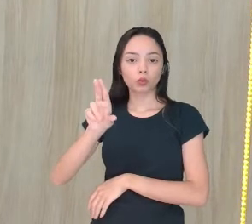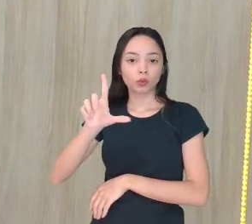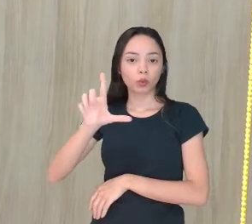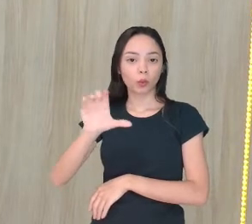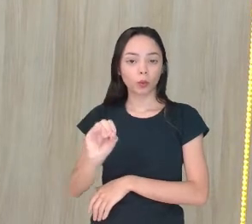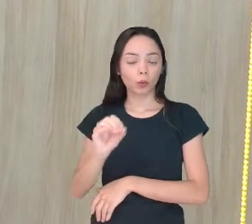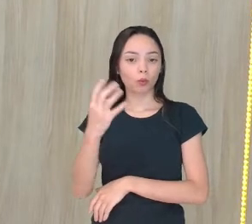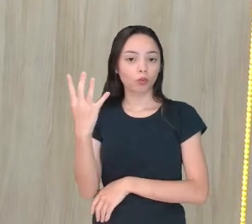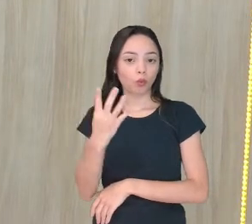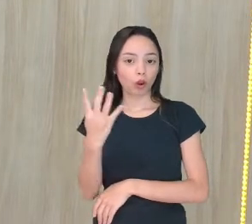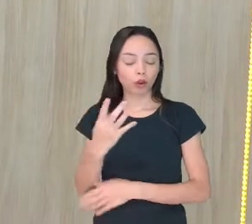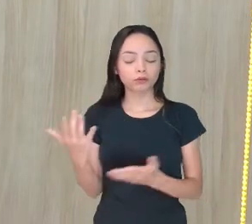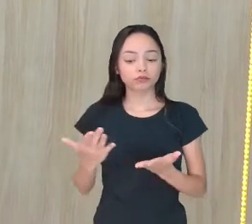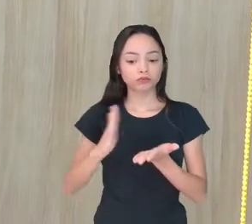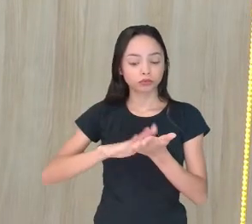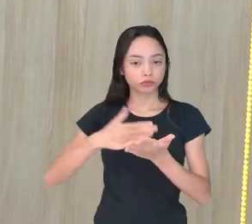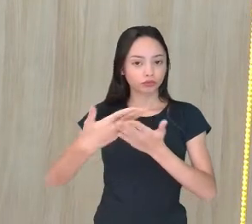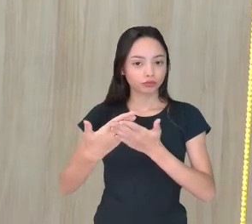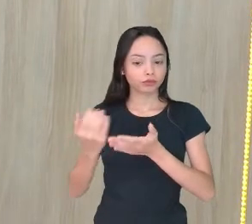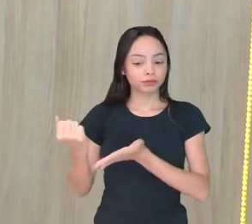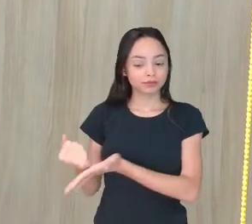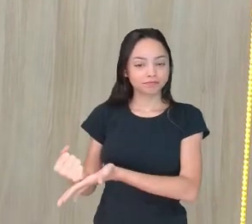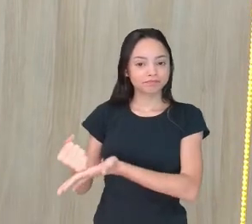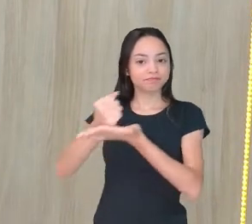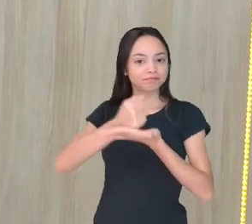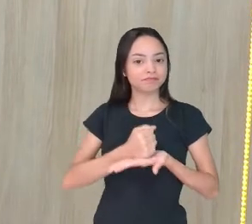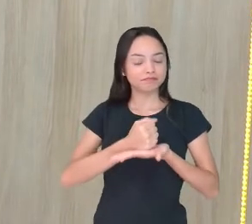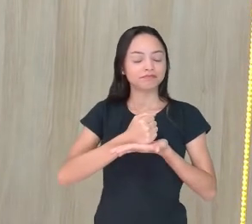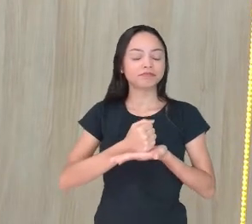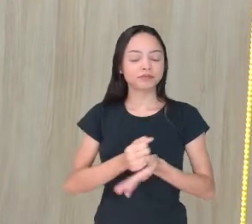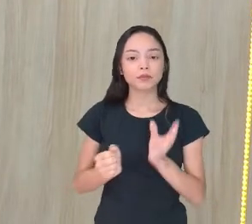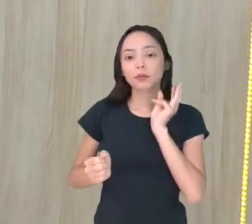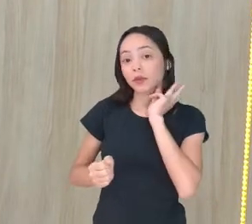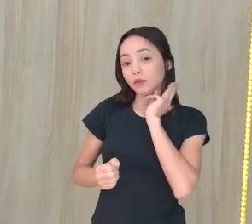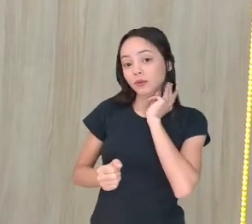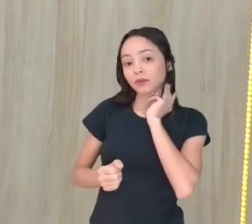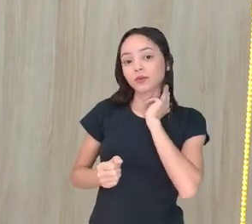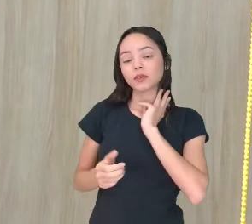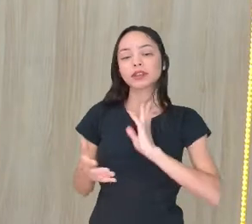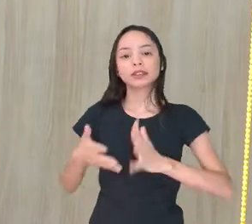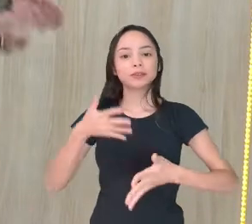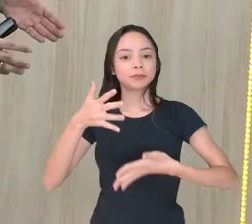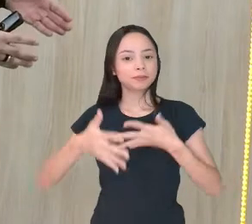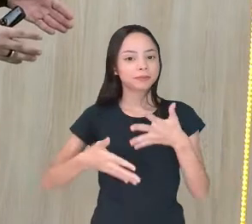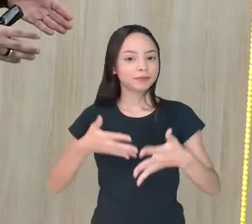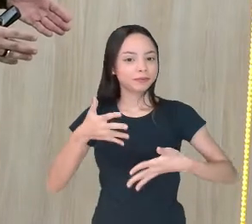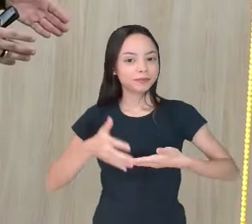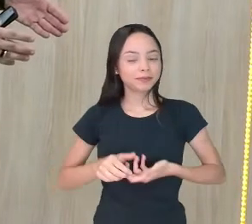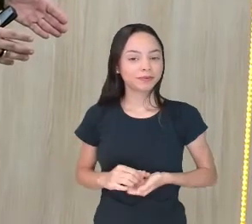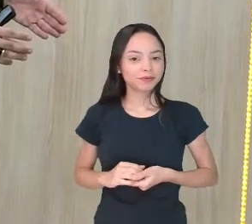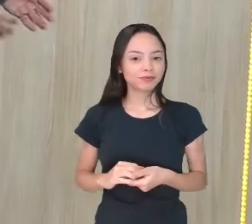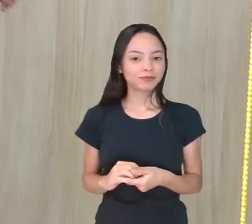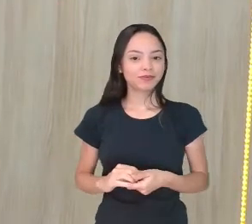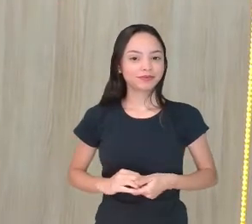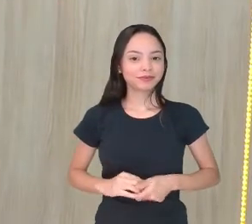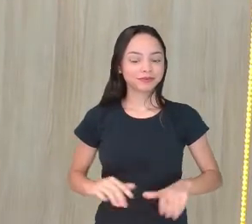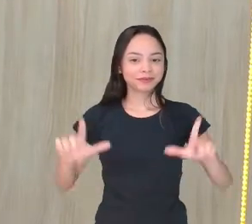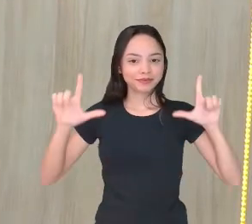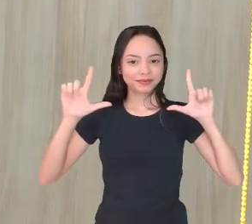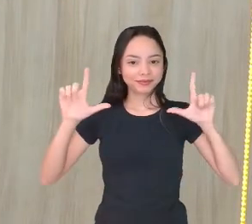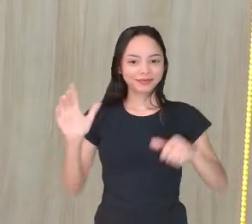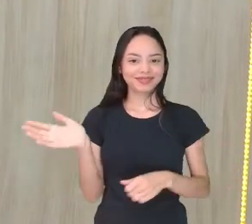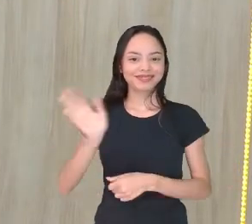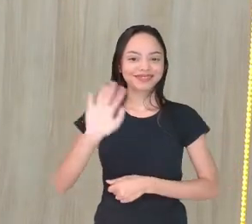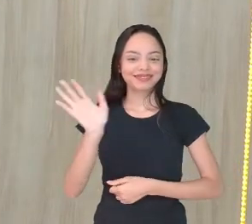da Vanessa, nossa intérprete de Libras, que está aqui, ó, no cantinho, olha ela aqui. Tchauzinho